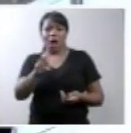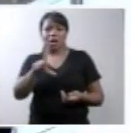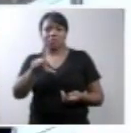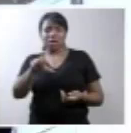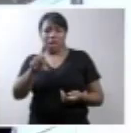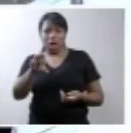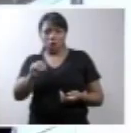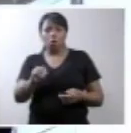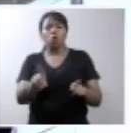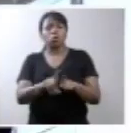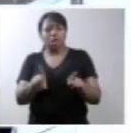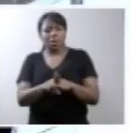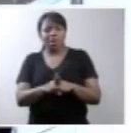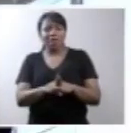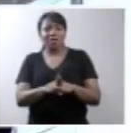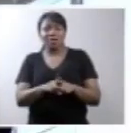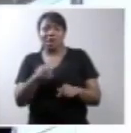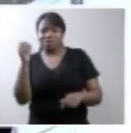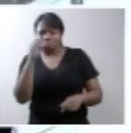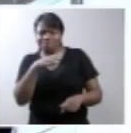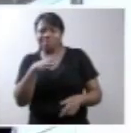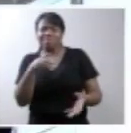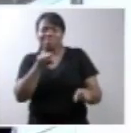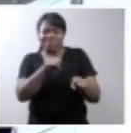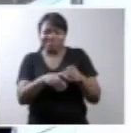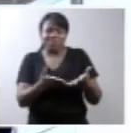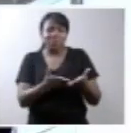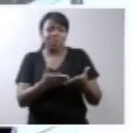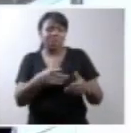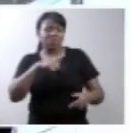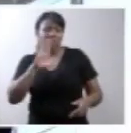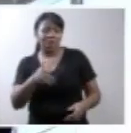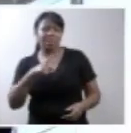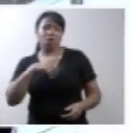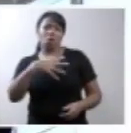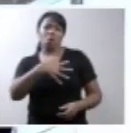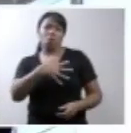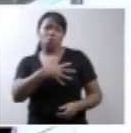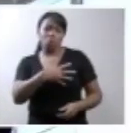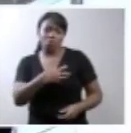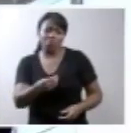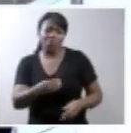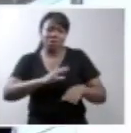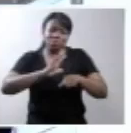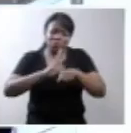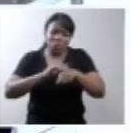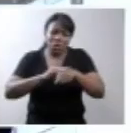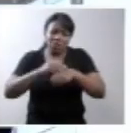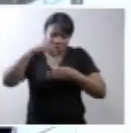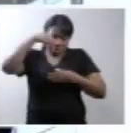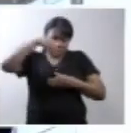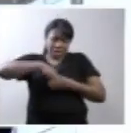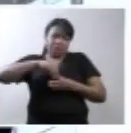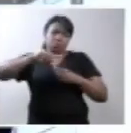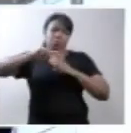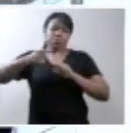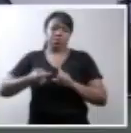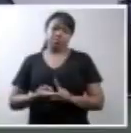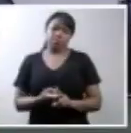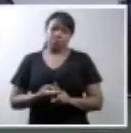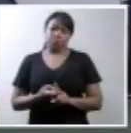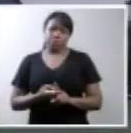caixão isso é agredir a dignidade de uma gestante que está com o filho doente em seu ventre